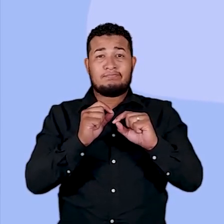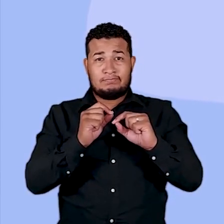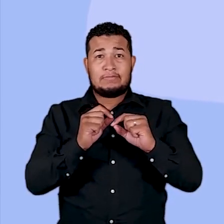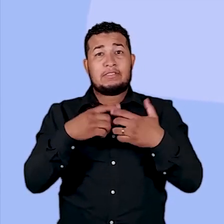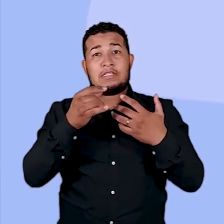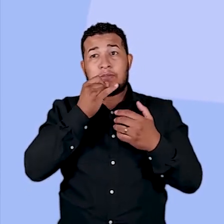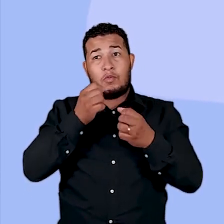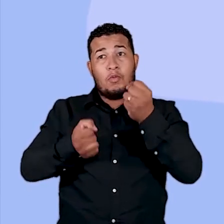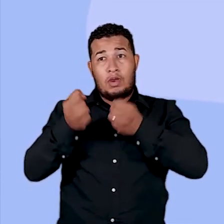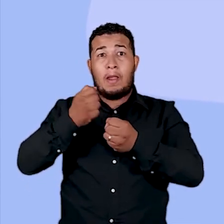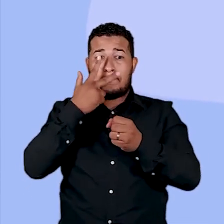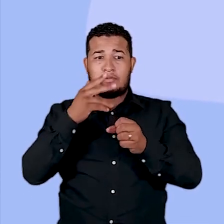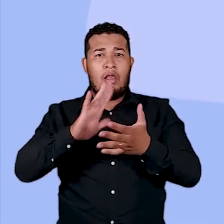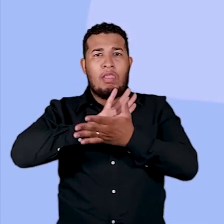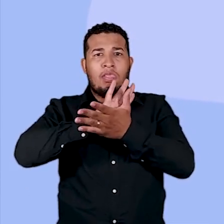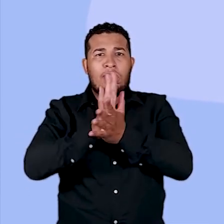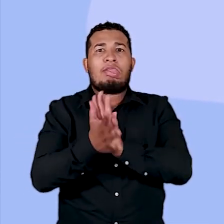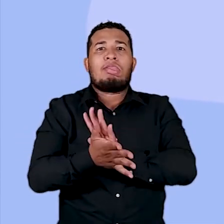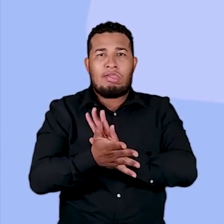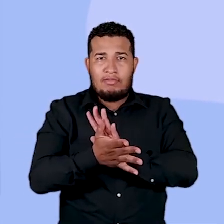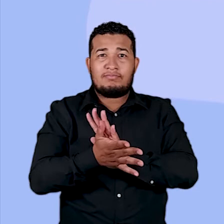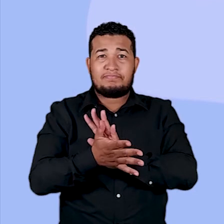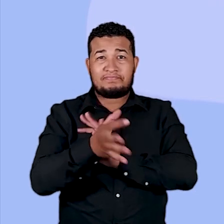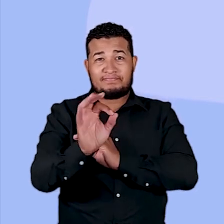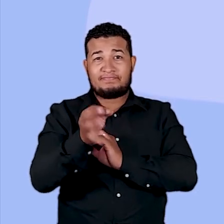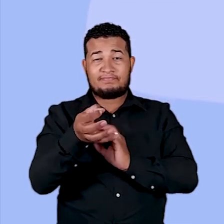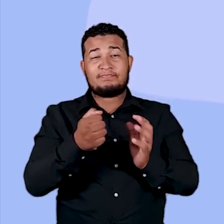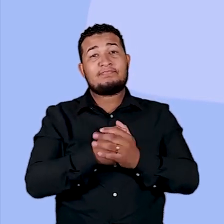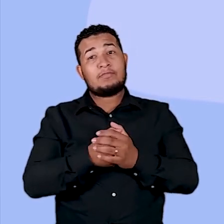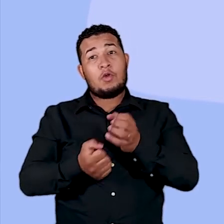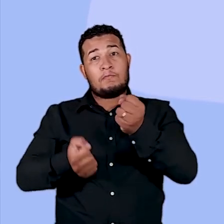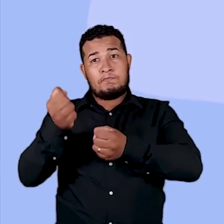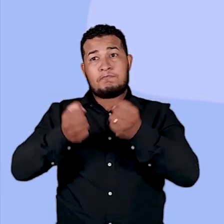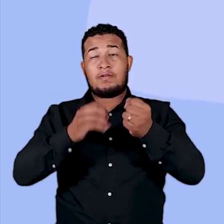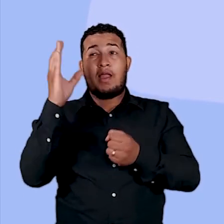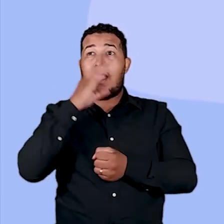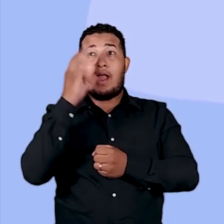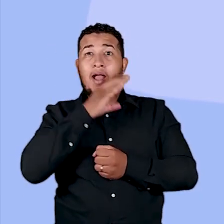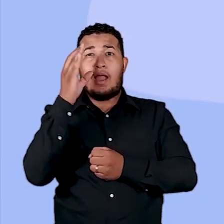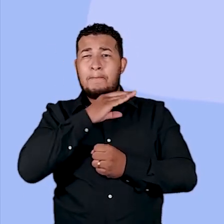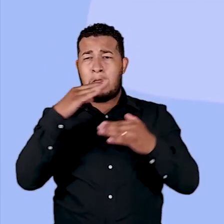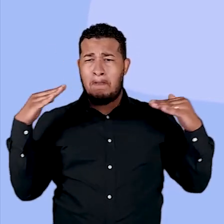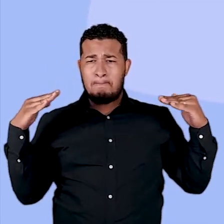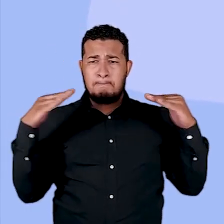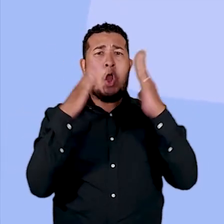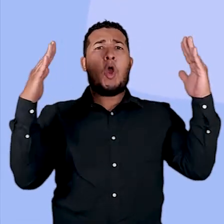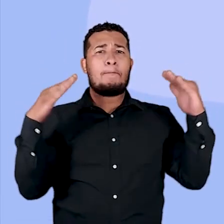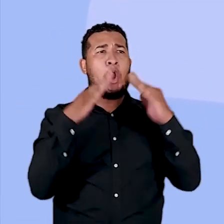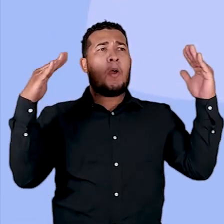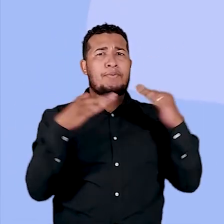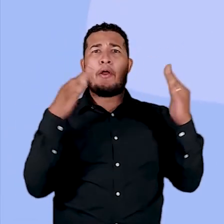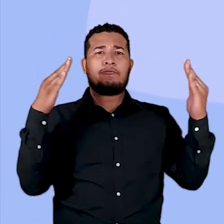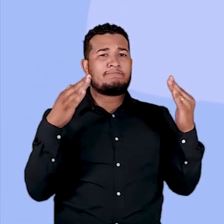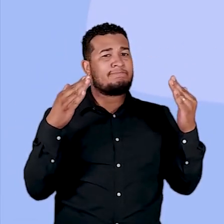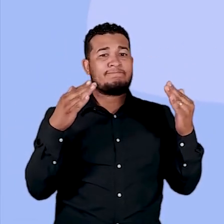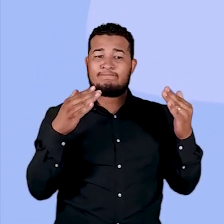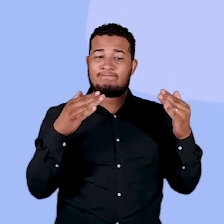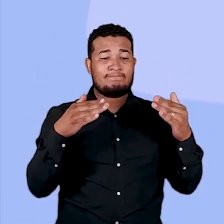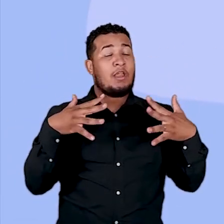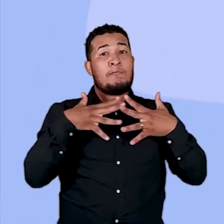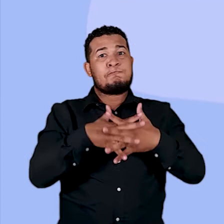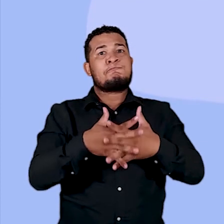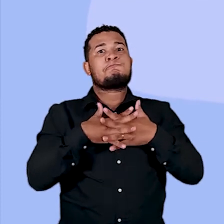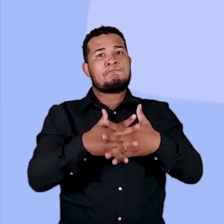Bom, os meus carros ficariam completamente destruídos, não é isso? Um carro andando a 100 mil km chocando um com o outro. Bom, era